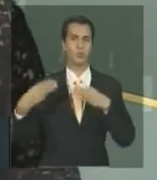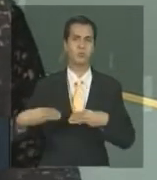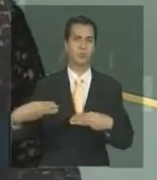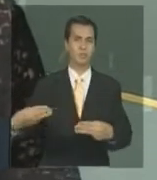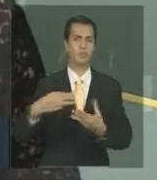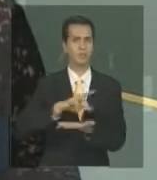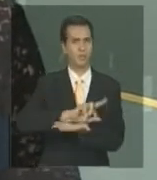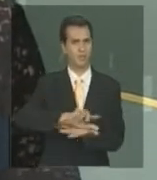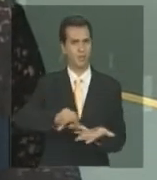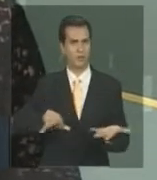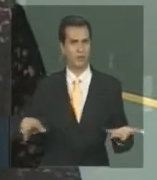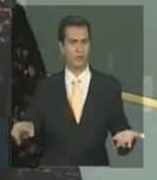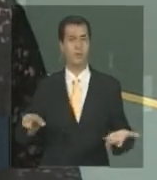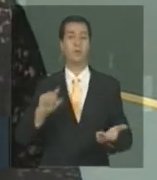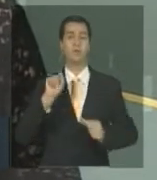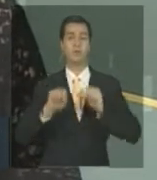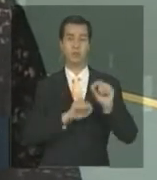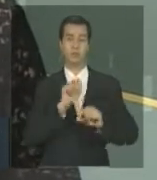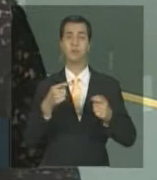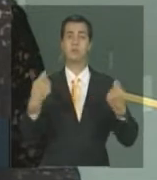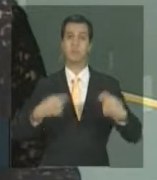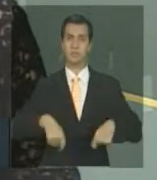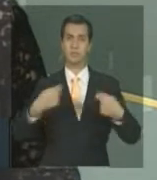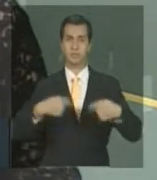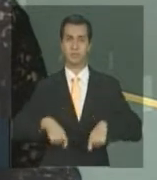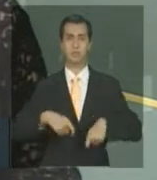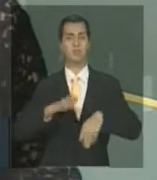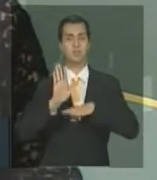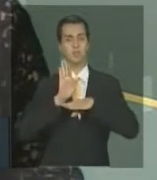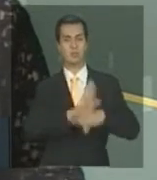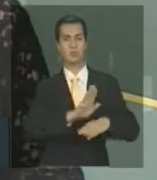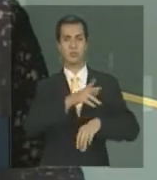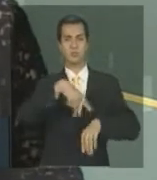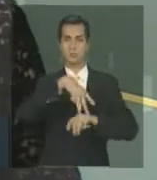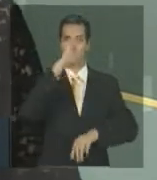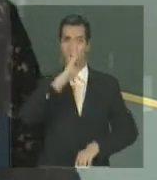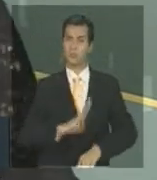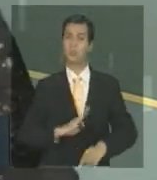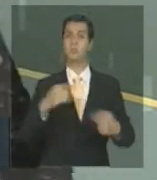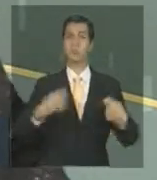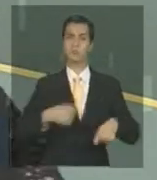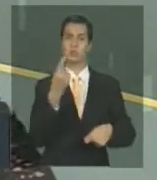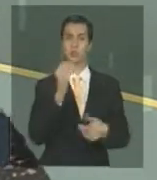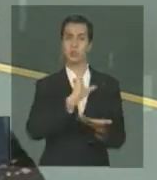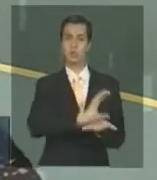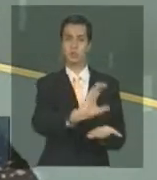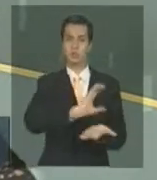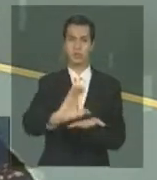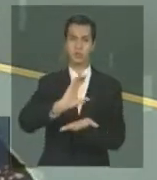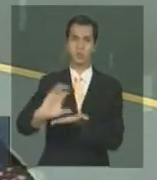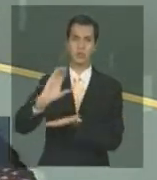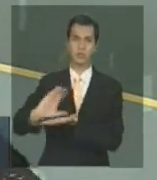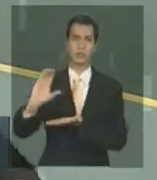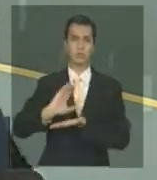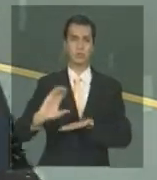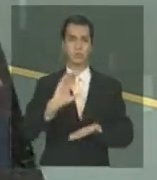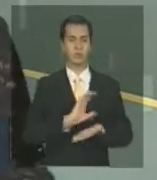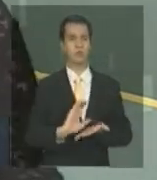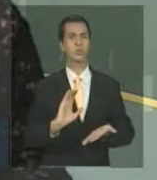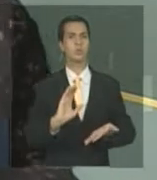ministérios, garantir ao país uma taxa de investimento público condizente com